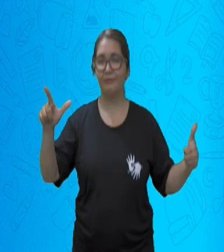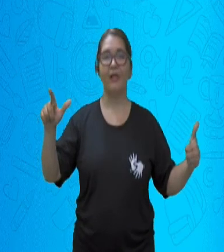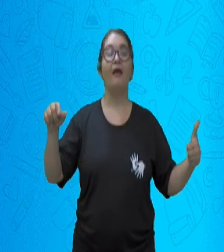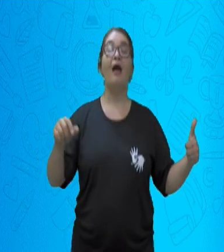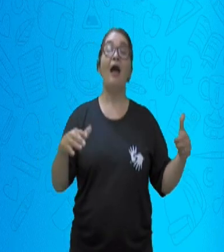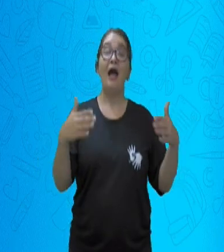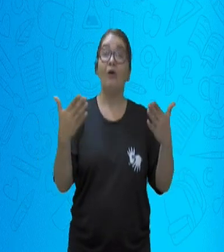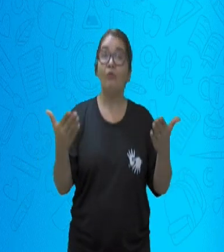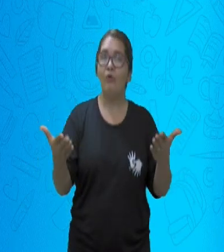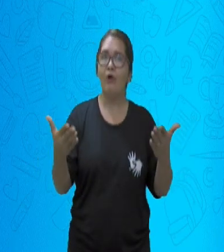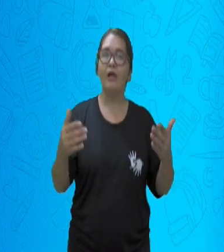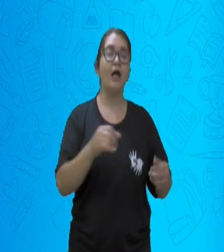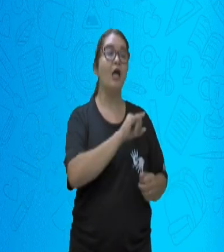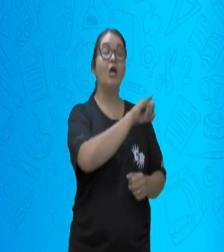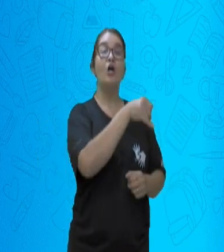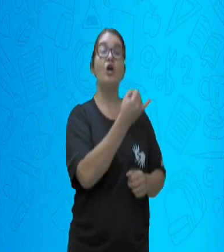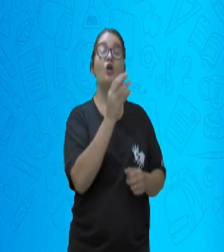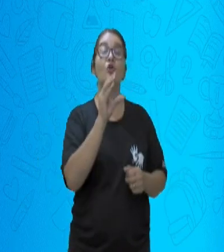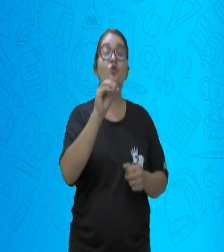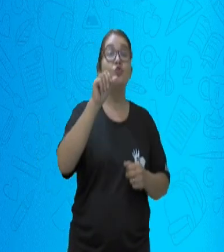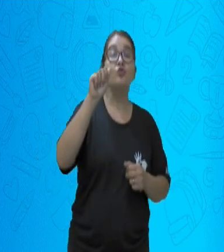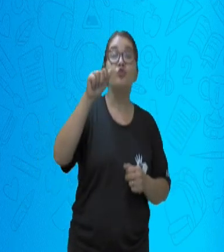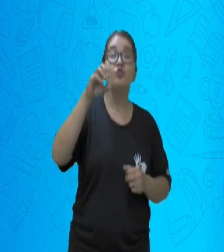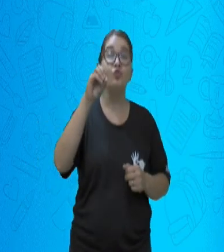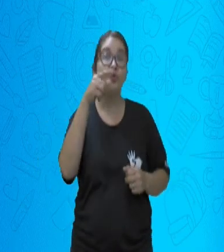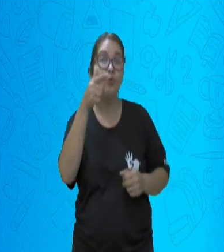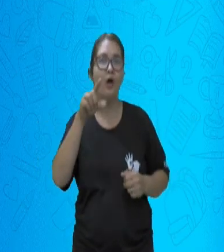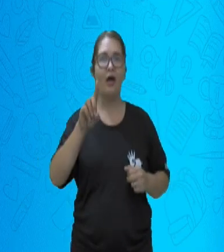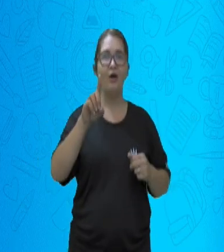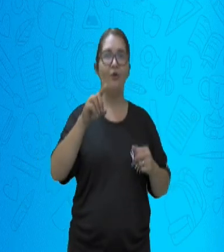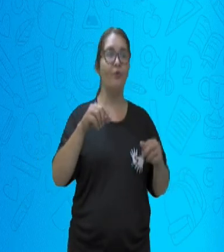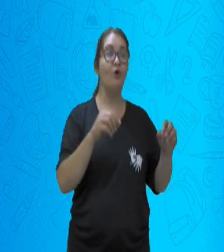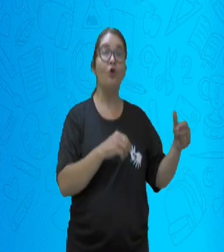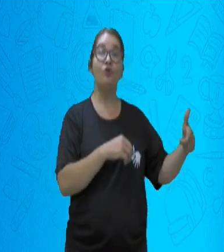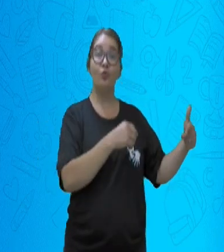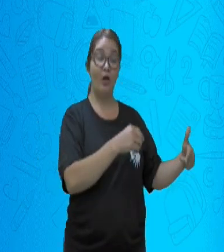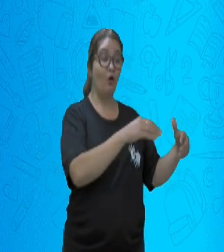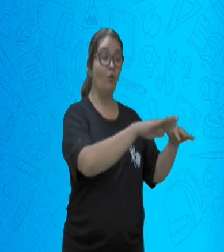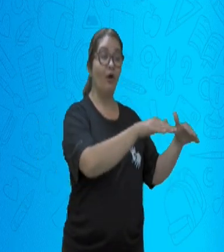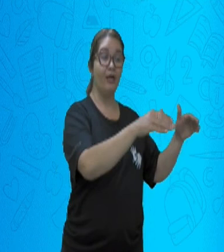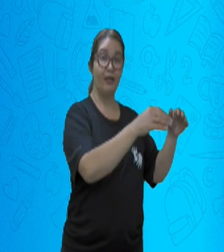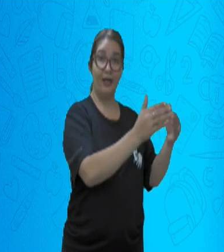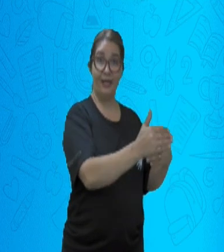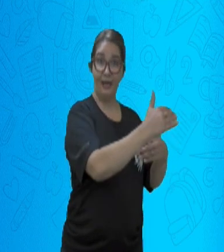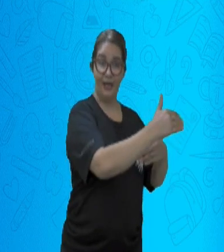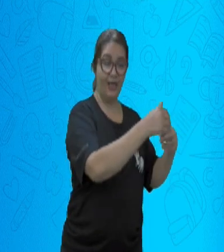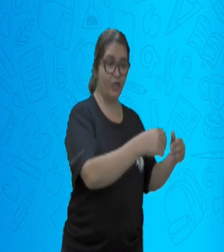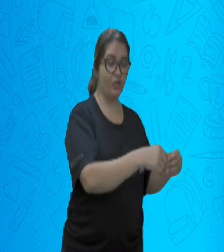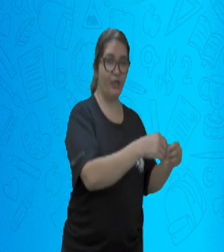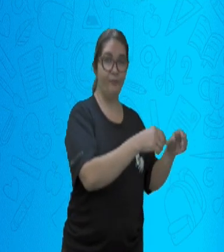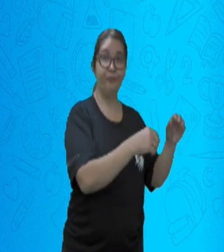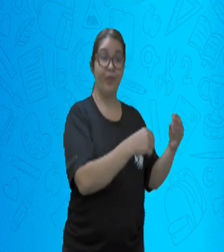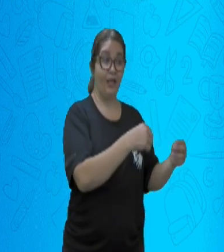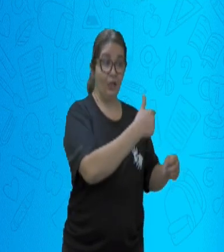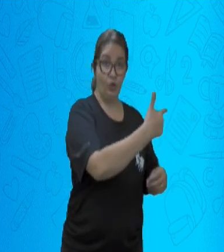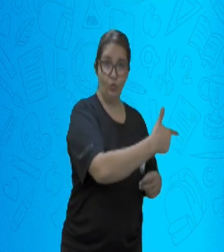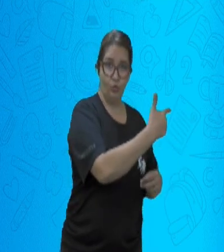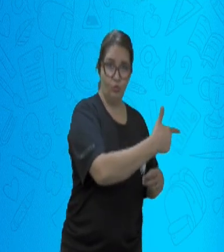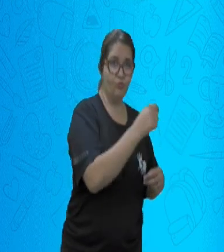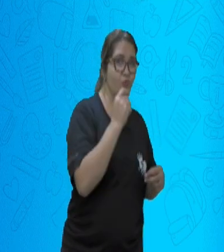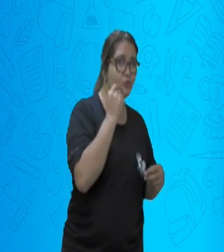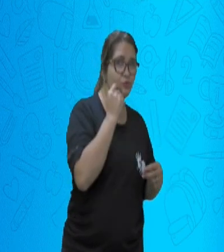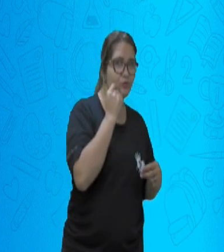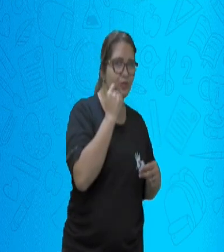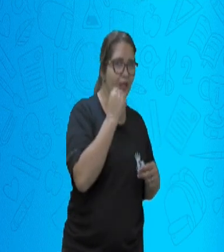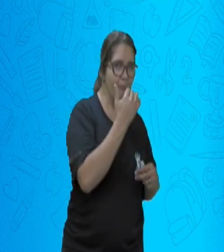que que ele vai fazer? Ele vai dar, olha aqui, olha, resolveu dar quatro de seus lápis para um